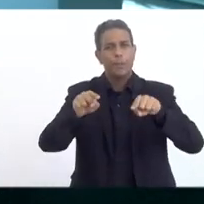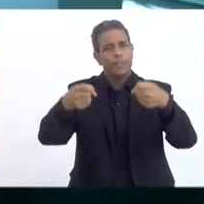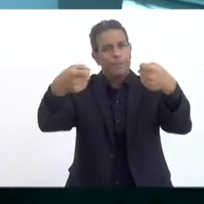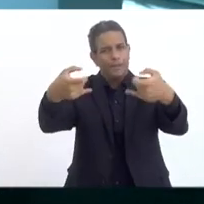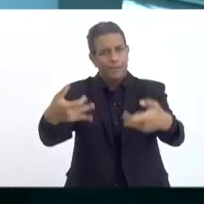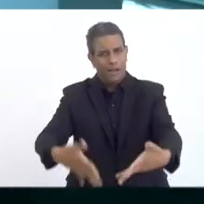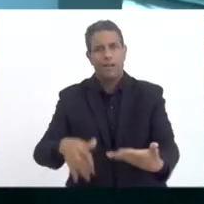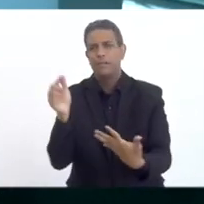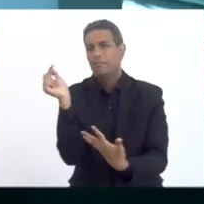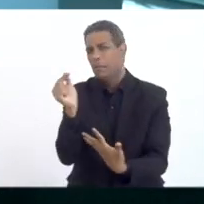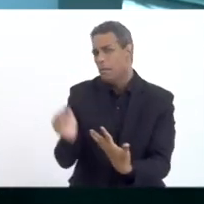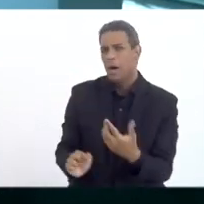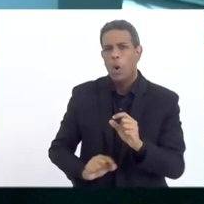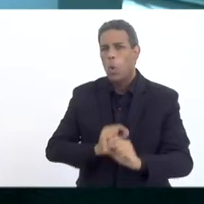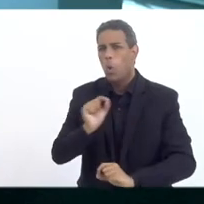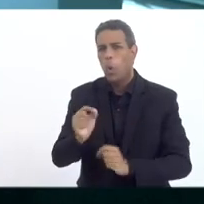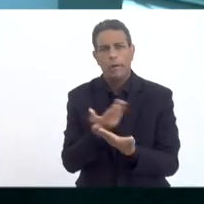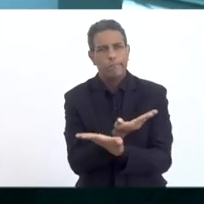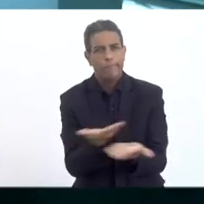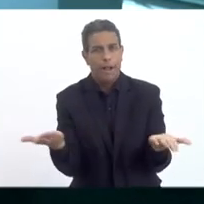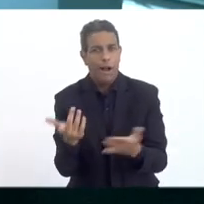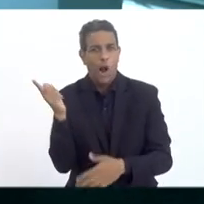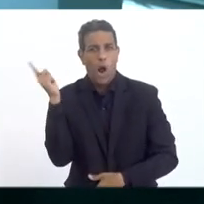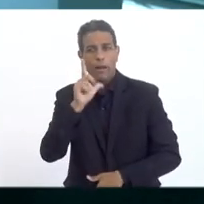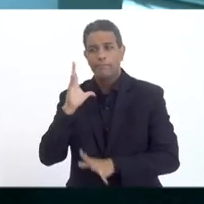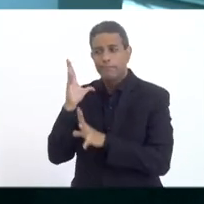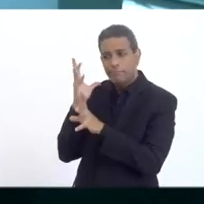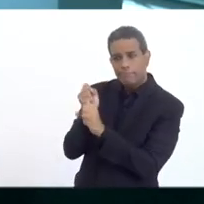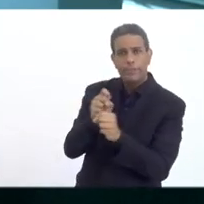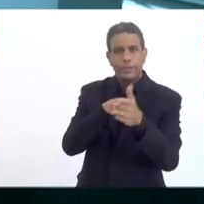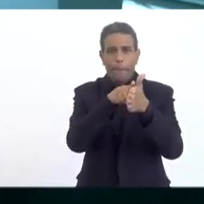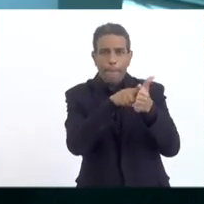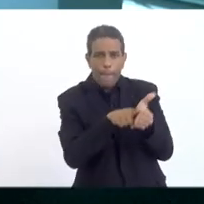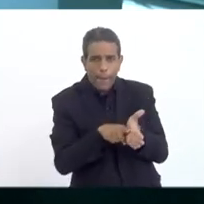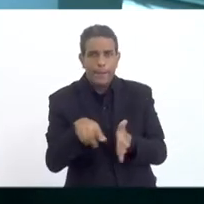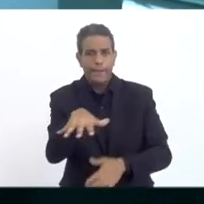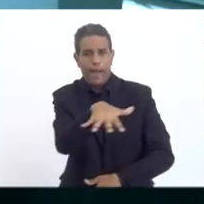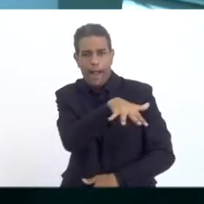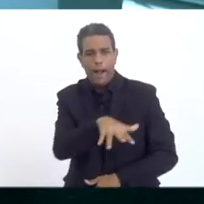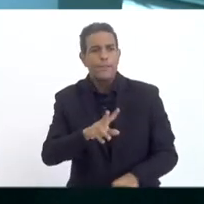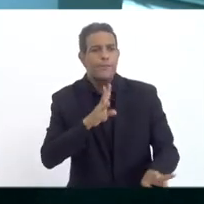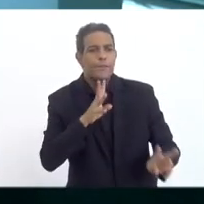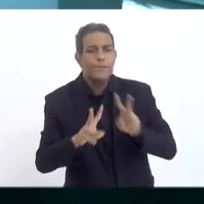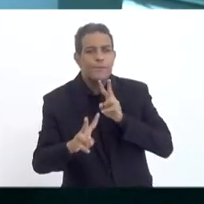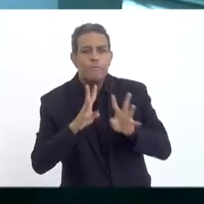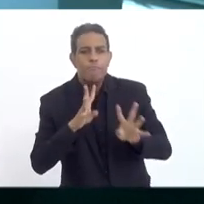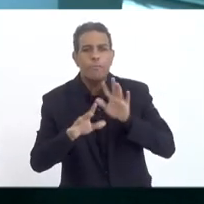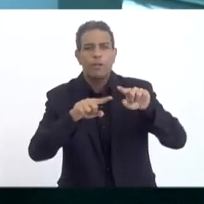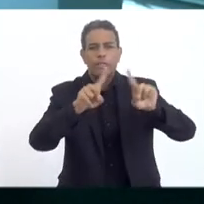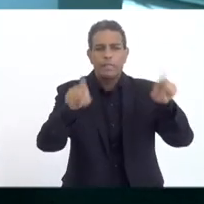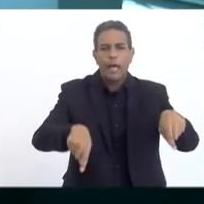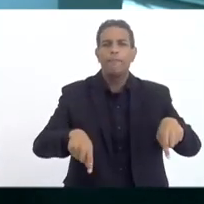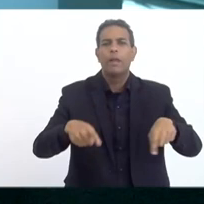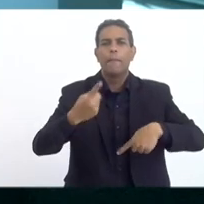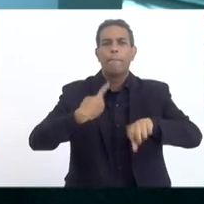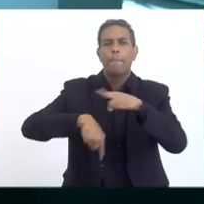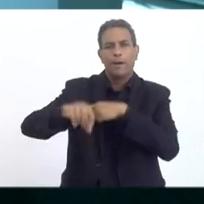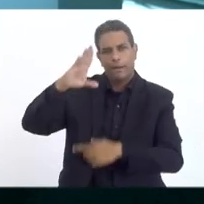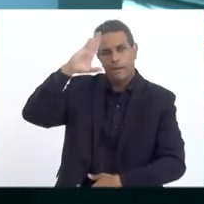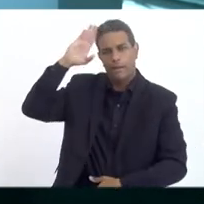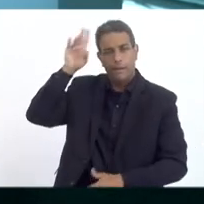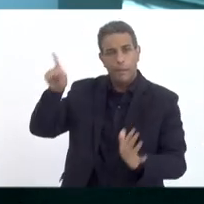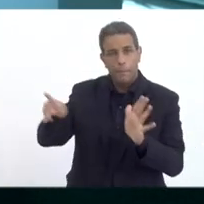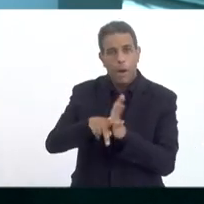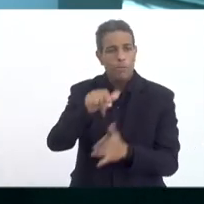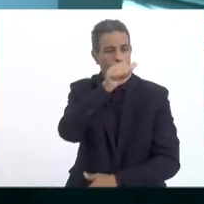de apontar o seguinte. Recentemente, fizemos uma pesquisa com os nossos quadros sobre o nível acadêmico dos servidores